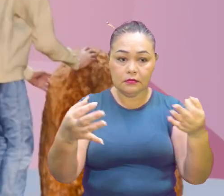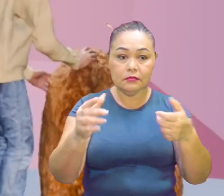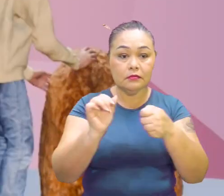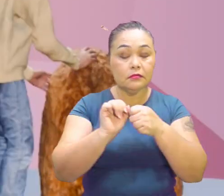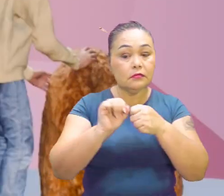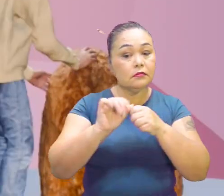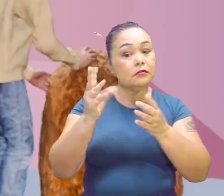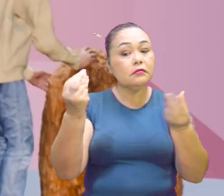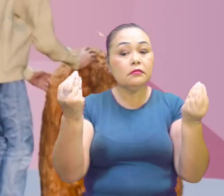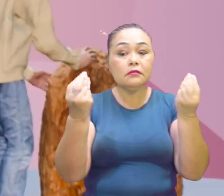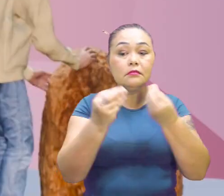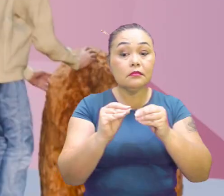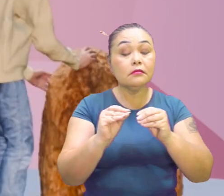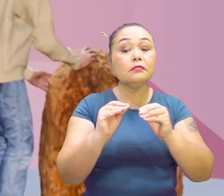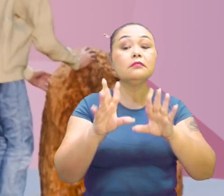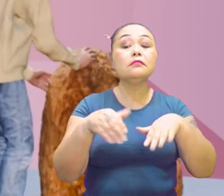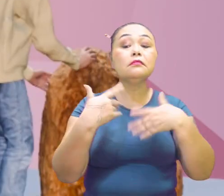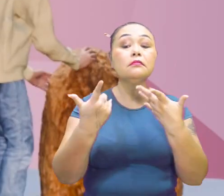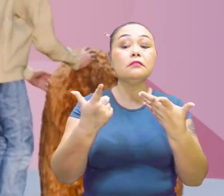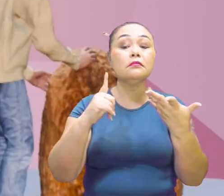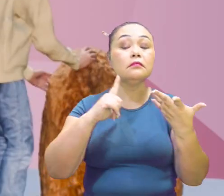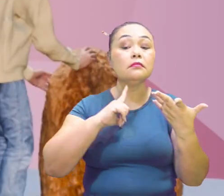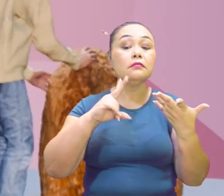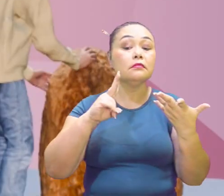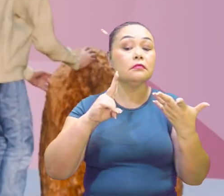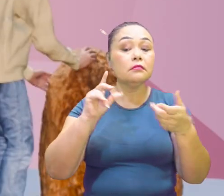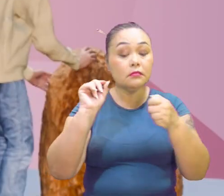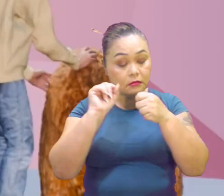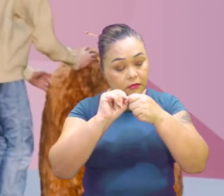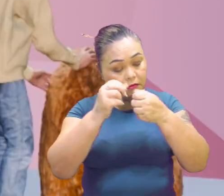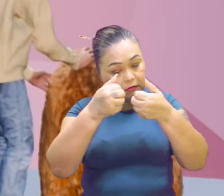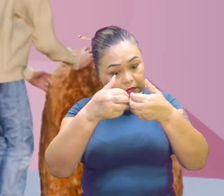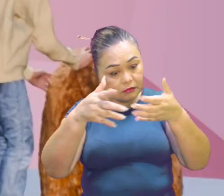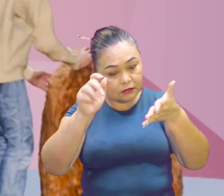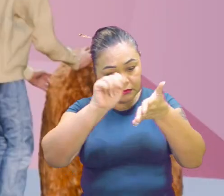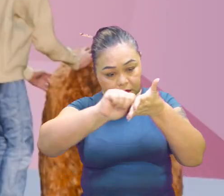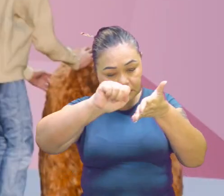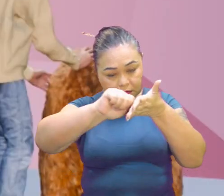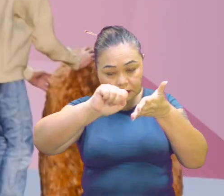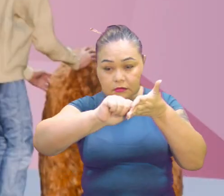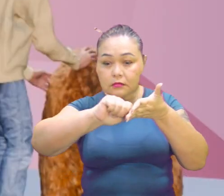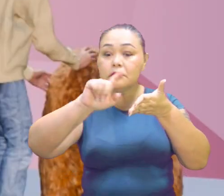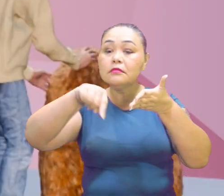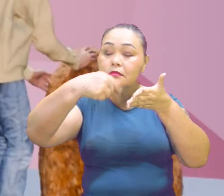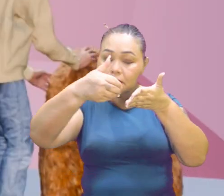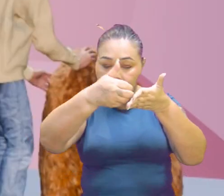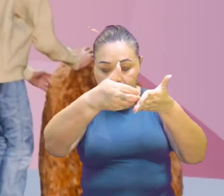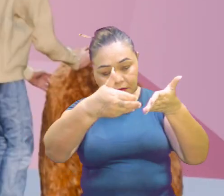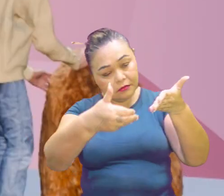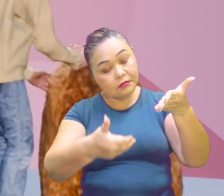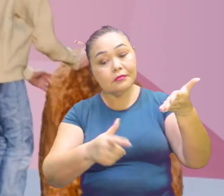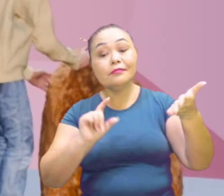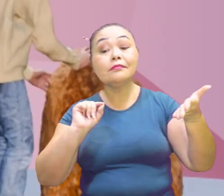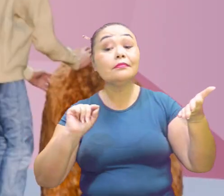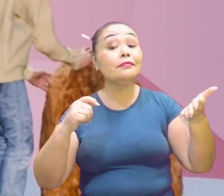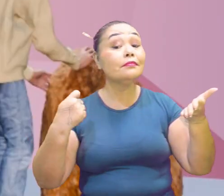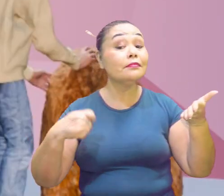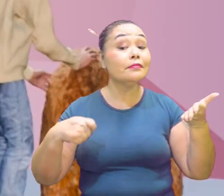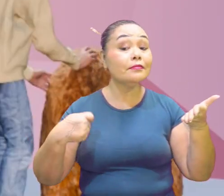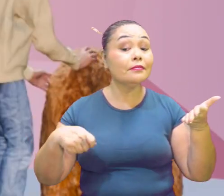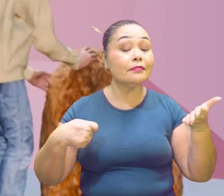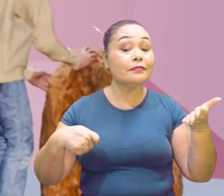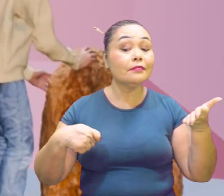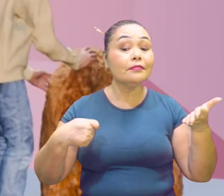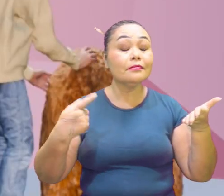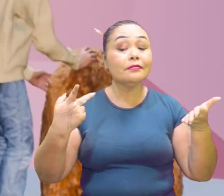um texto bem estruturado. Você faz a sua introdução e aí eu vou partir para o desenvolvimento. O que que eu